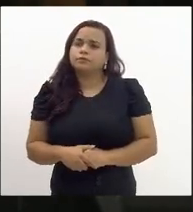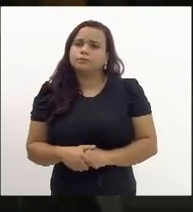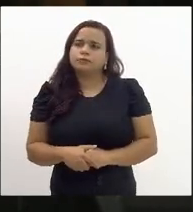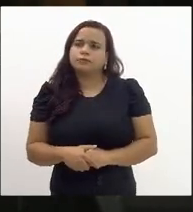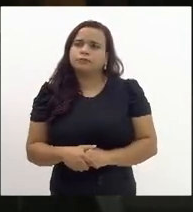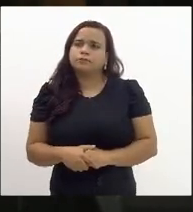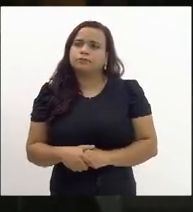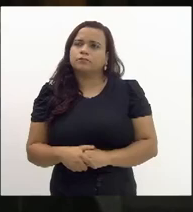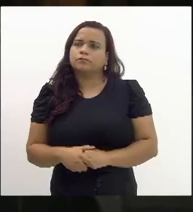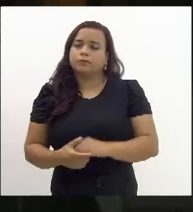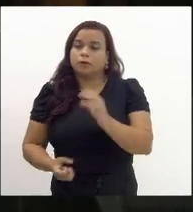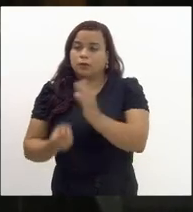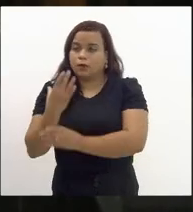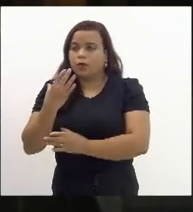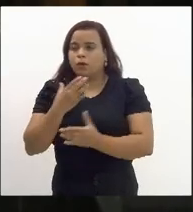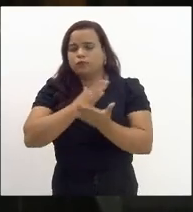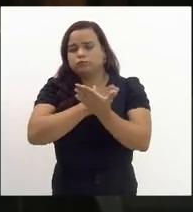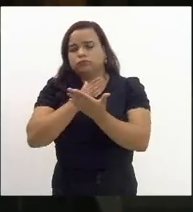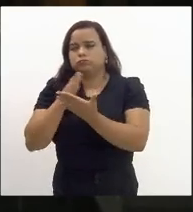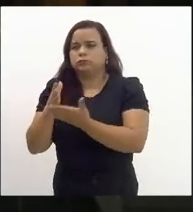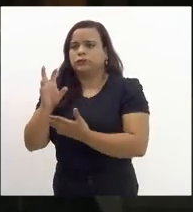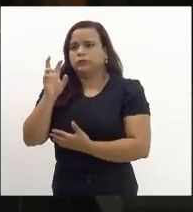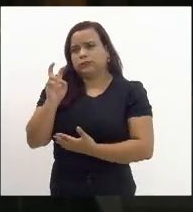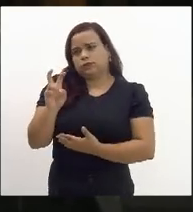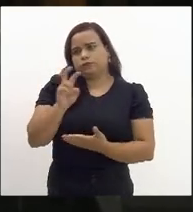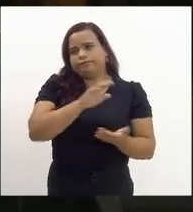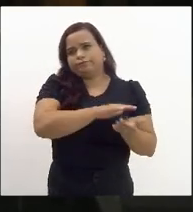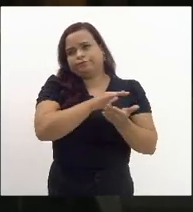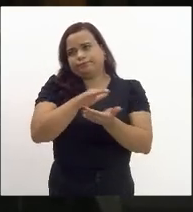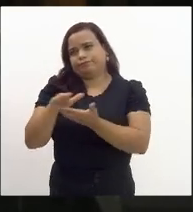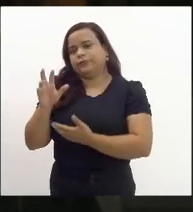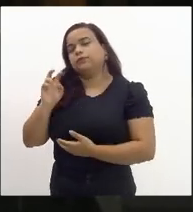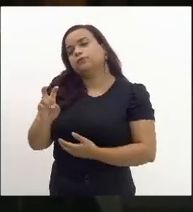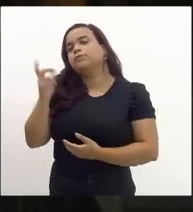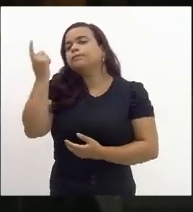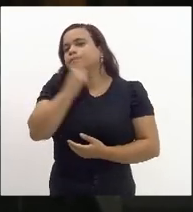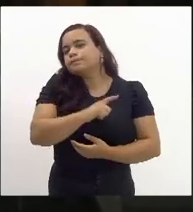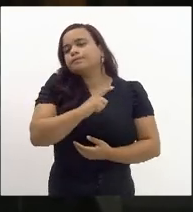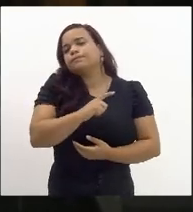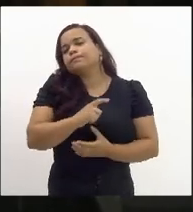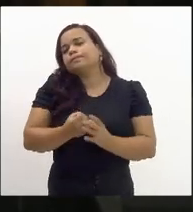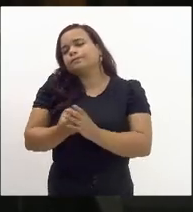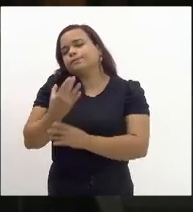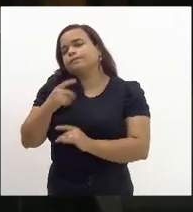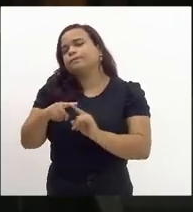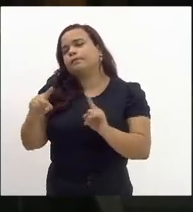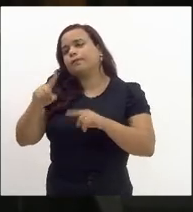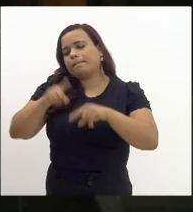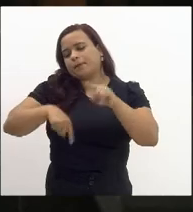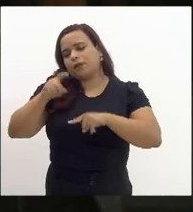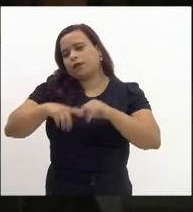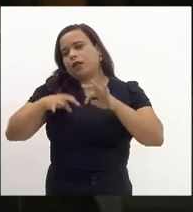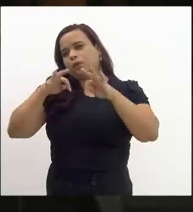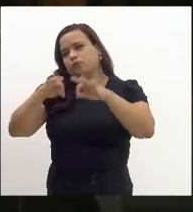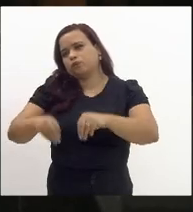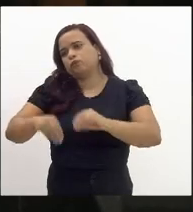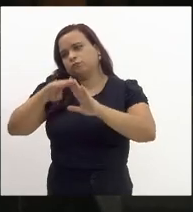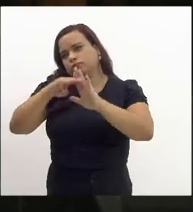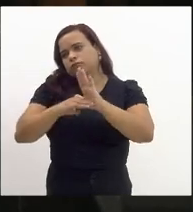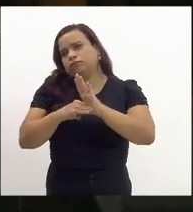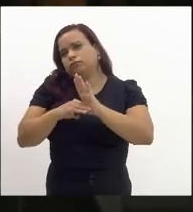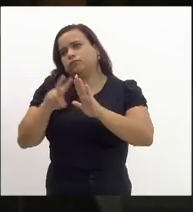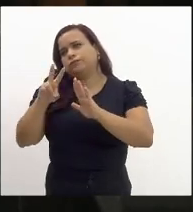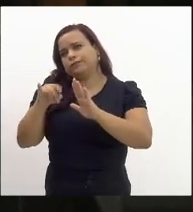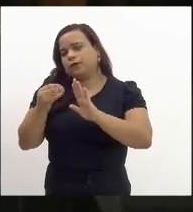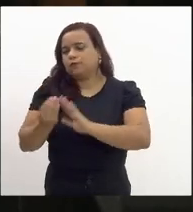gerou 5 volumes, mas, na verdade, todo esse material estará